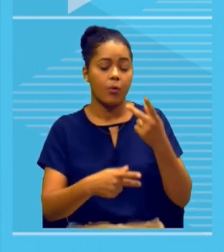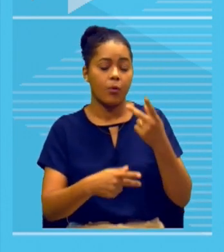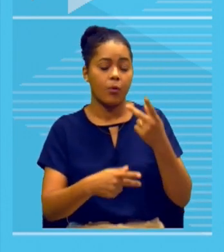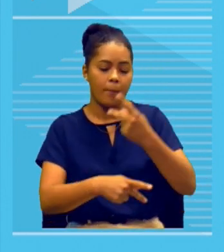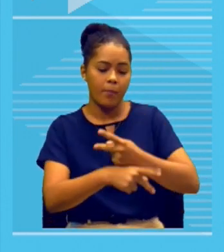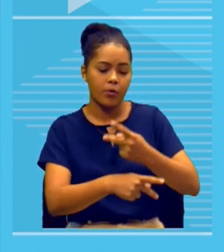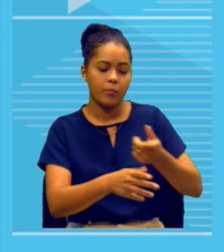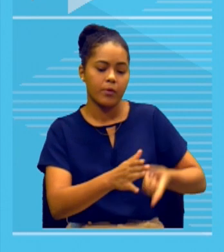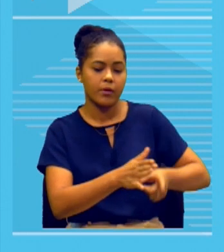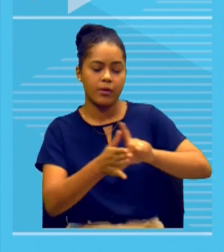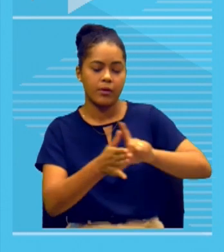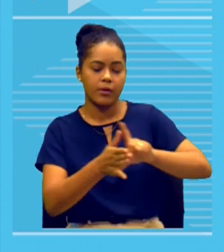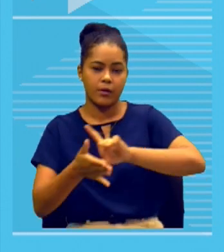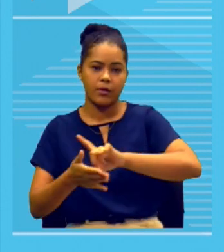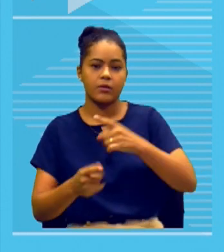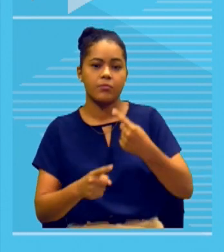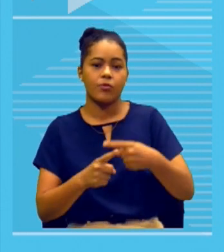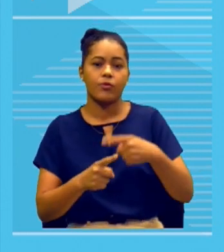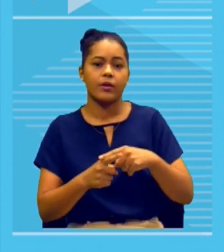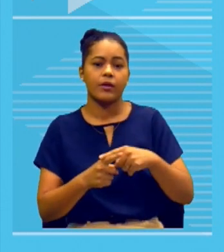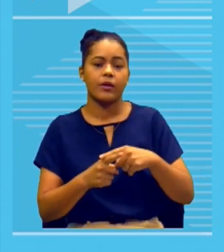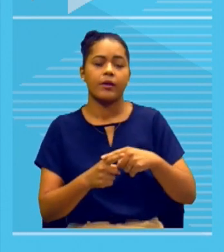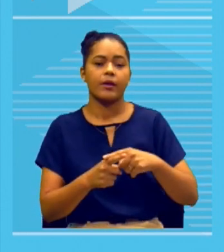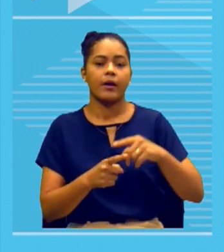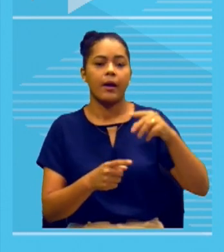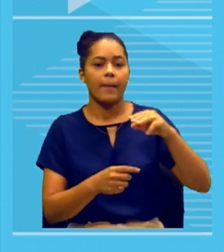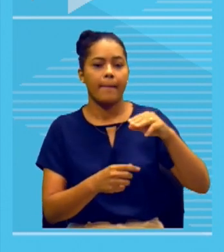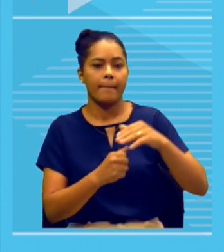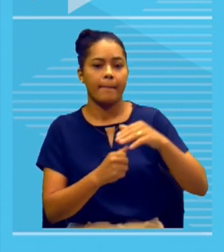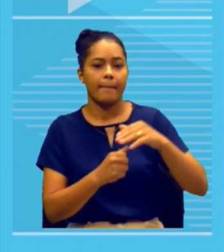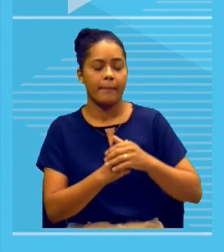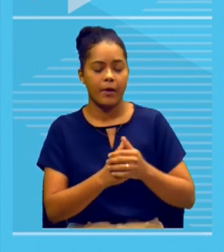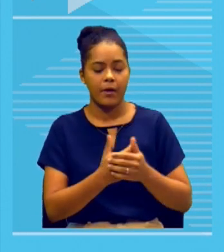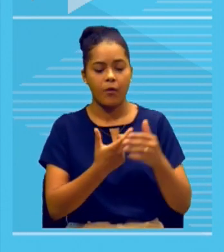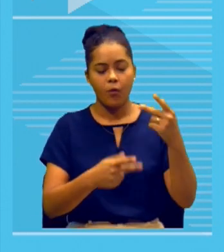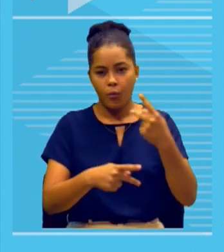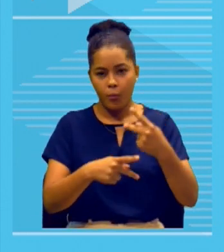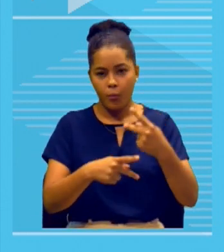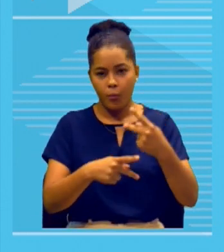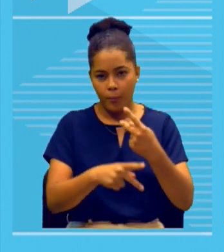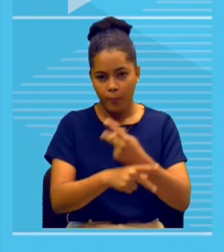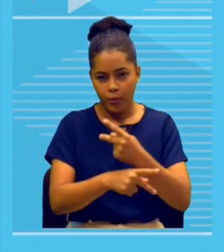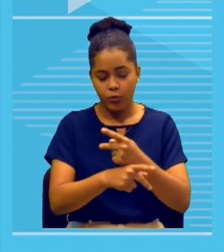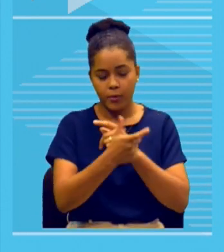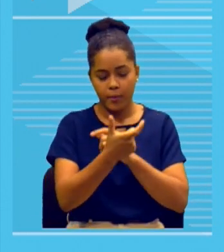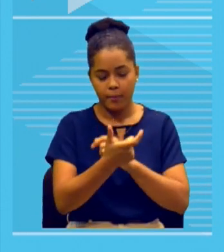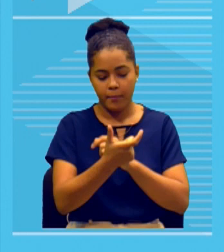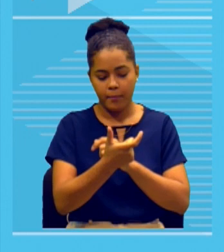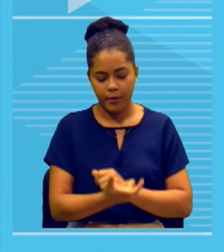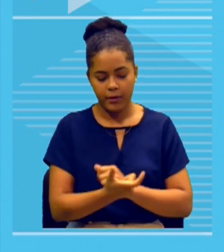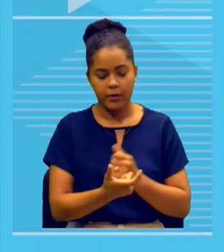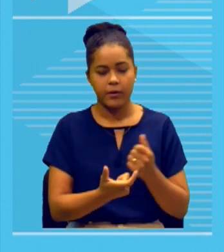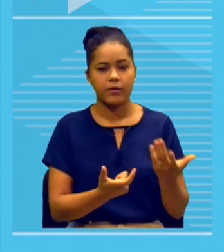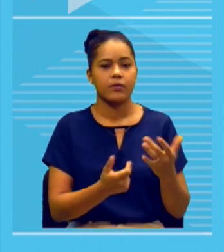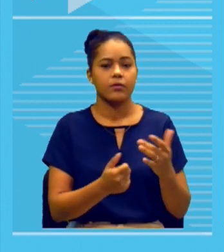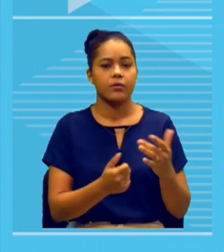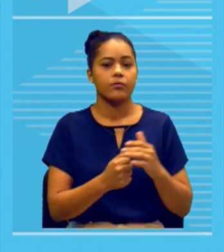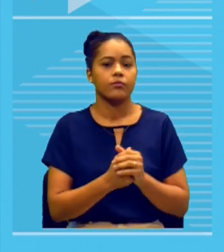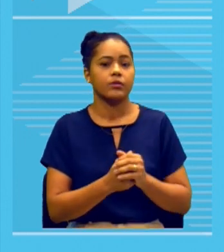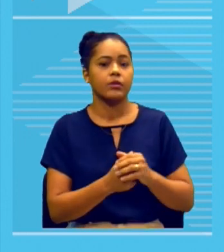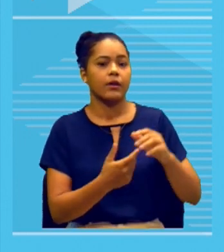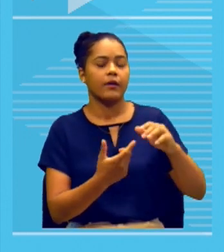a ênclise vão ficar super fáceis Beleza então primeiro fator advérbios